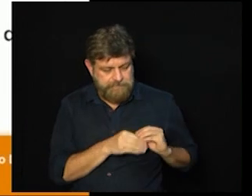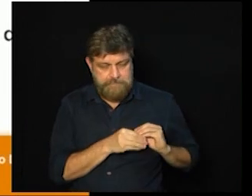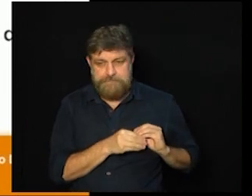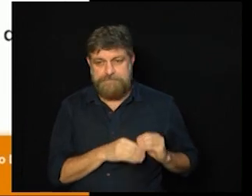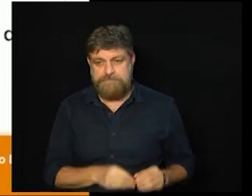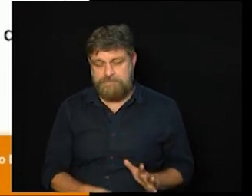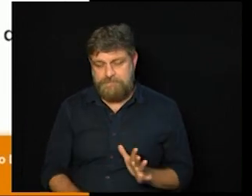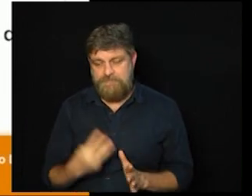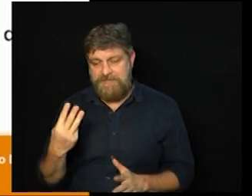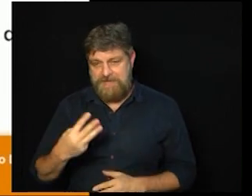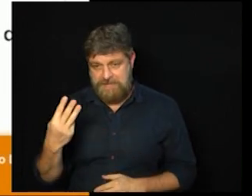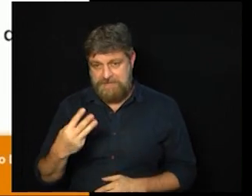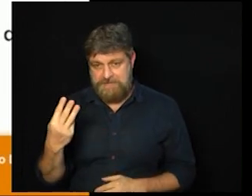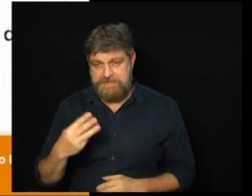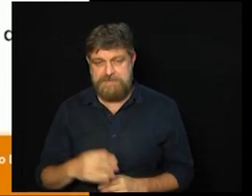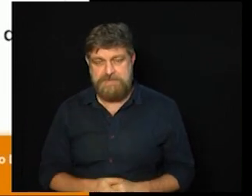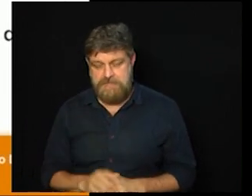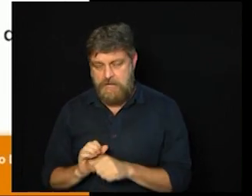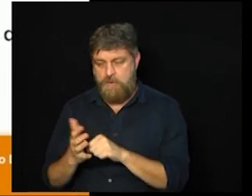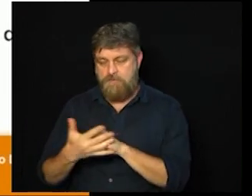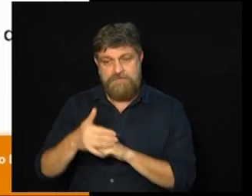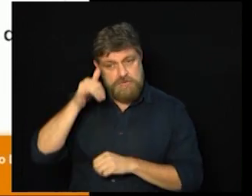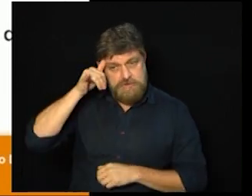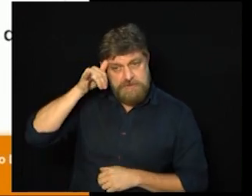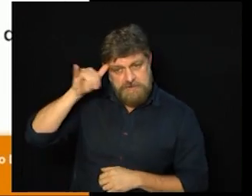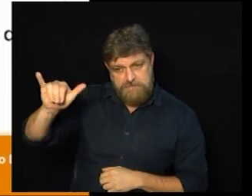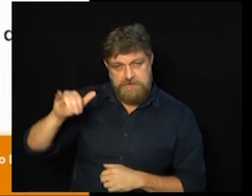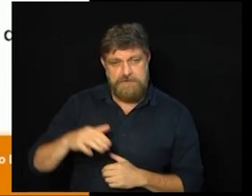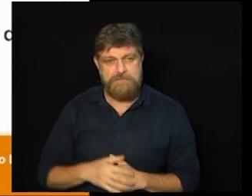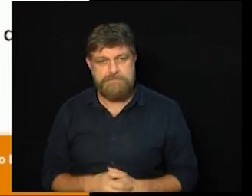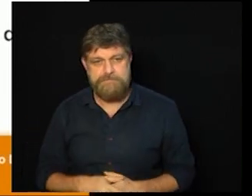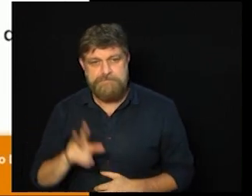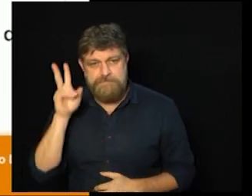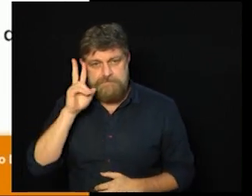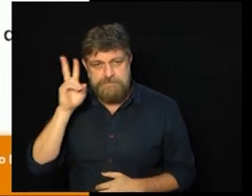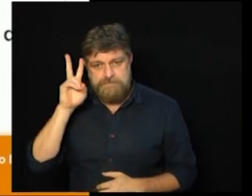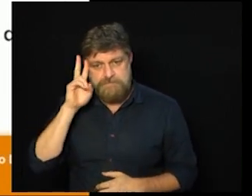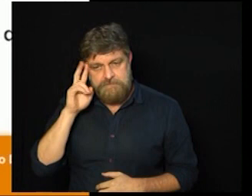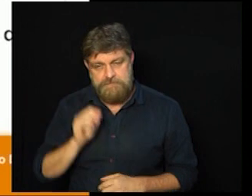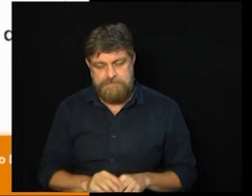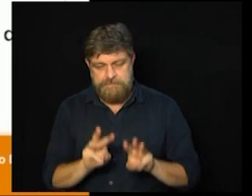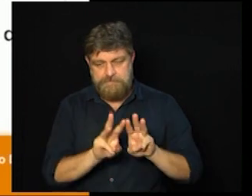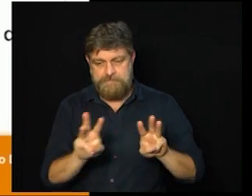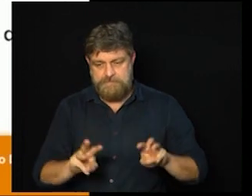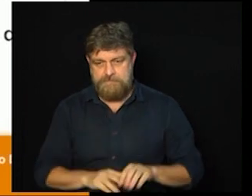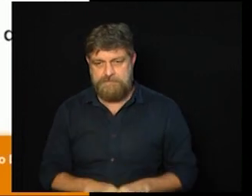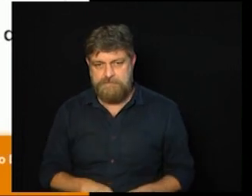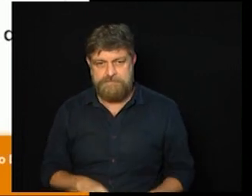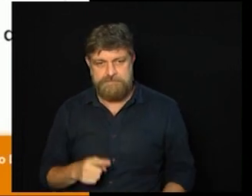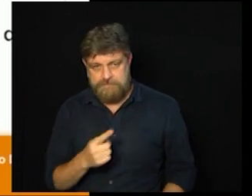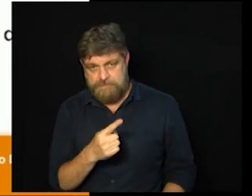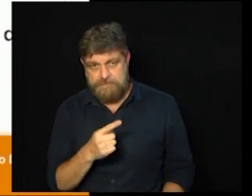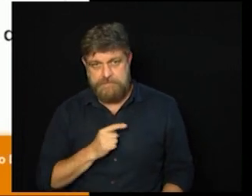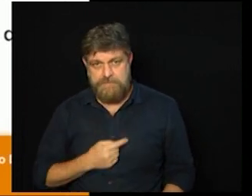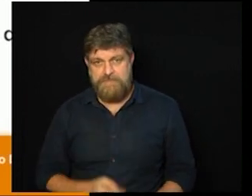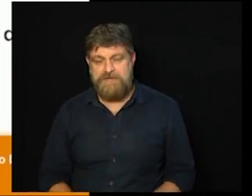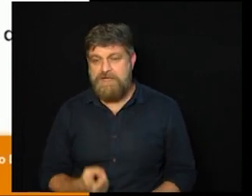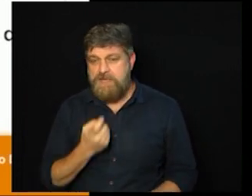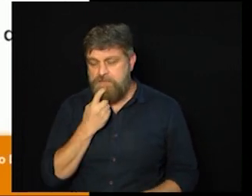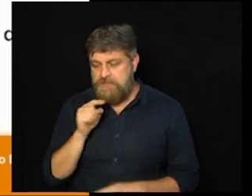3ª dose da vacina contra a cor vídeo 19 Lembrando que o site é o vacina.